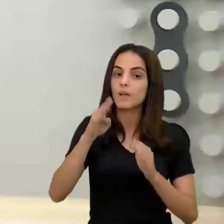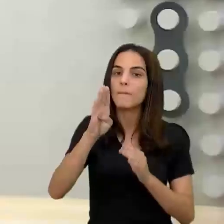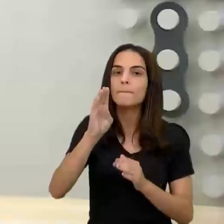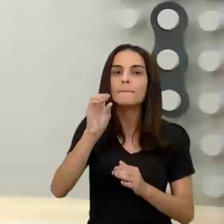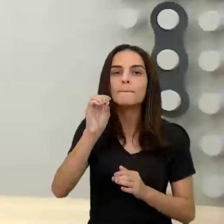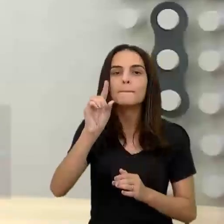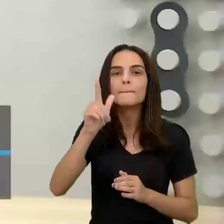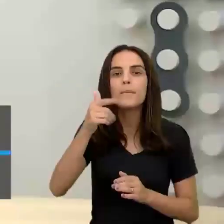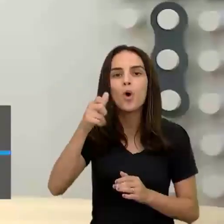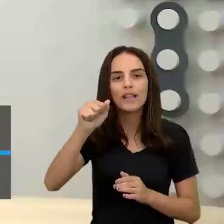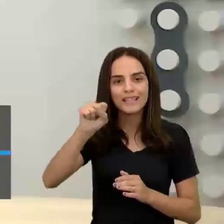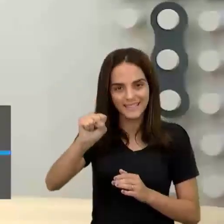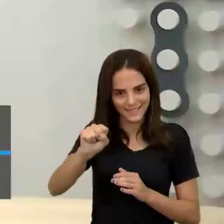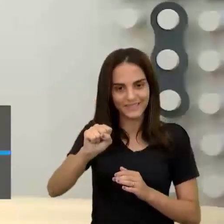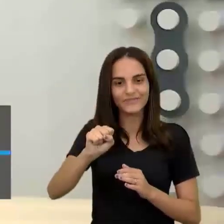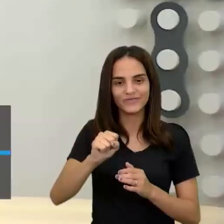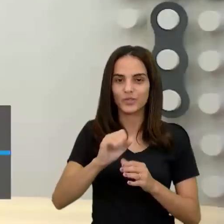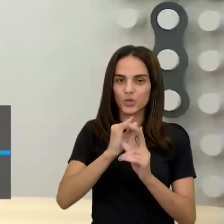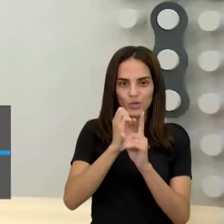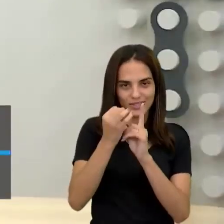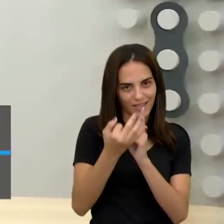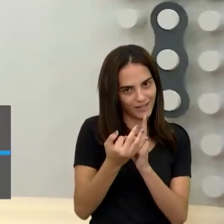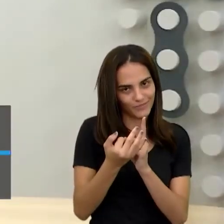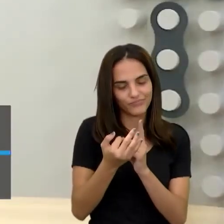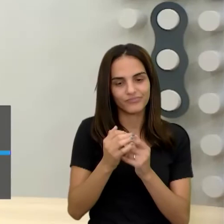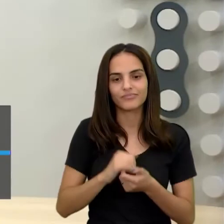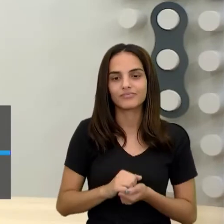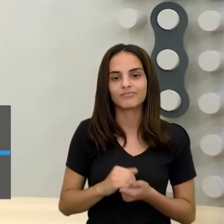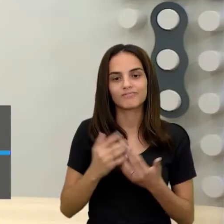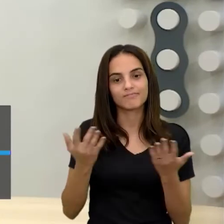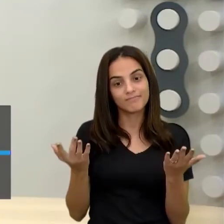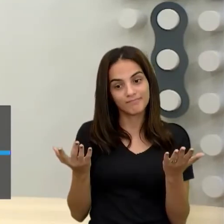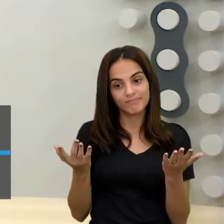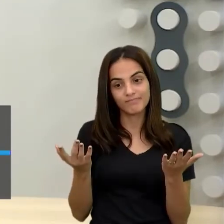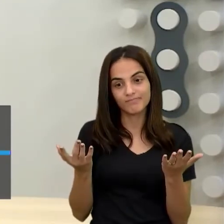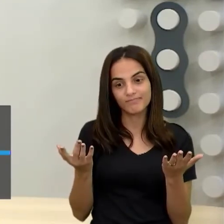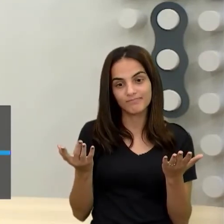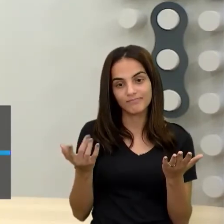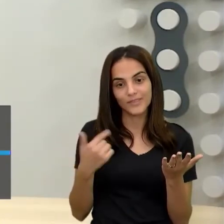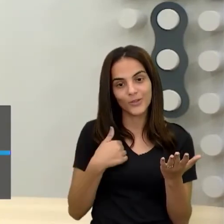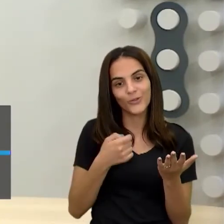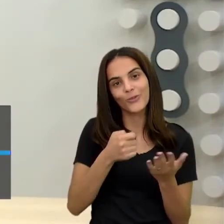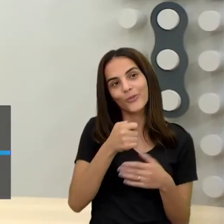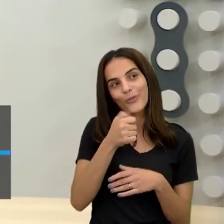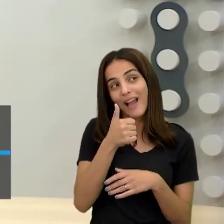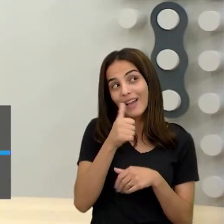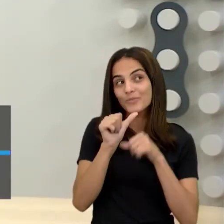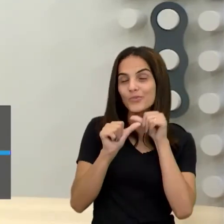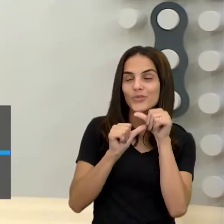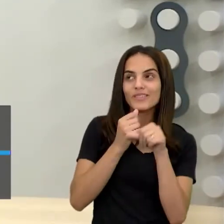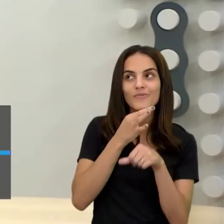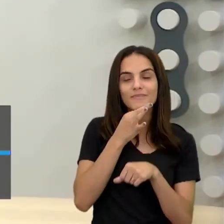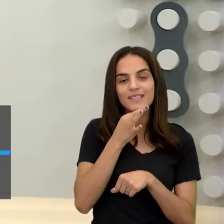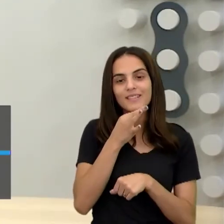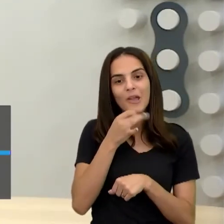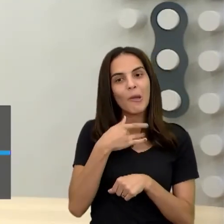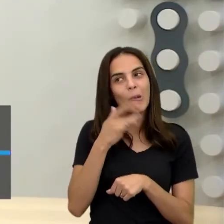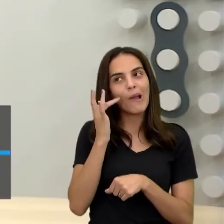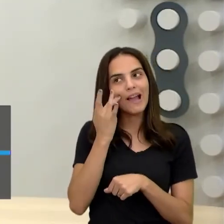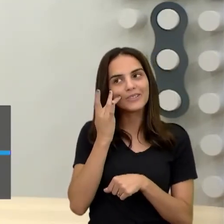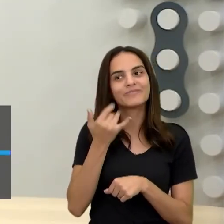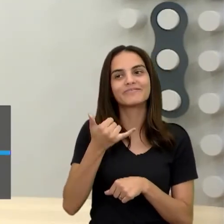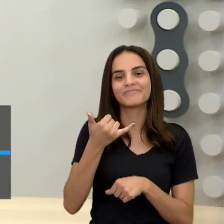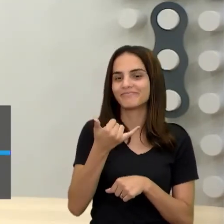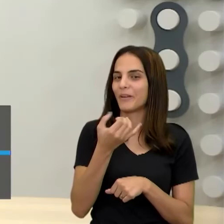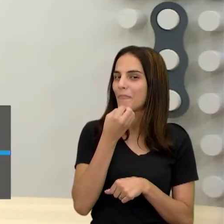bolhas, que cria bolhas sociais. Ou seja, estou quase convencido. Eu acho que celular não é uma boa ideia,